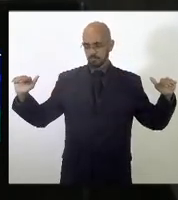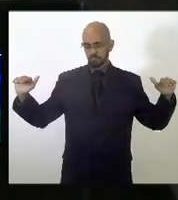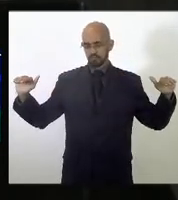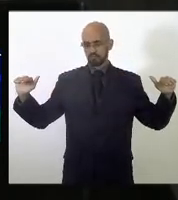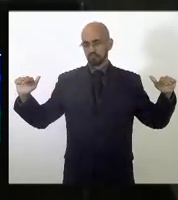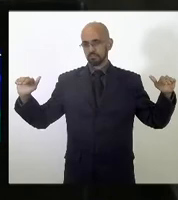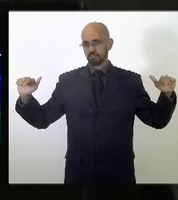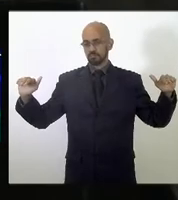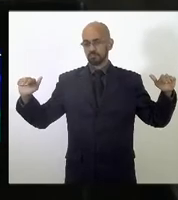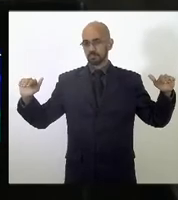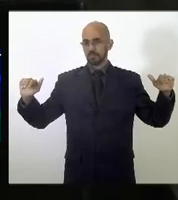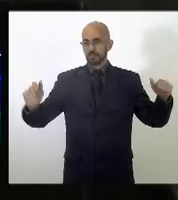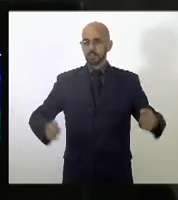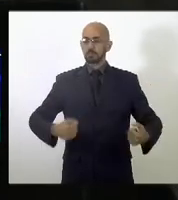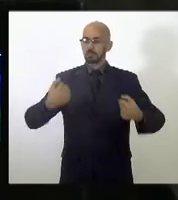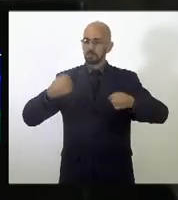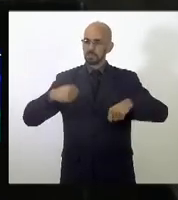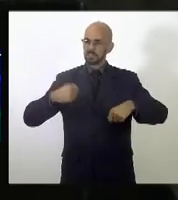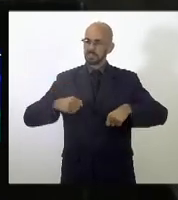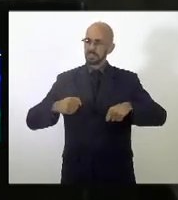que devia ser estampada